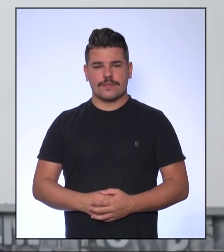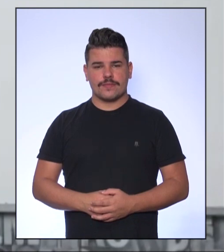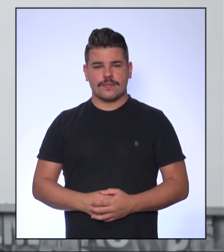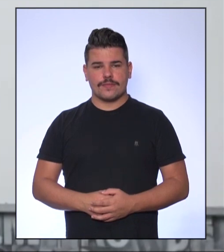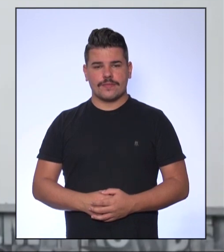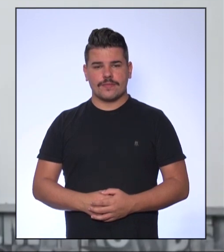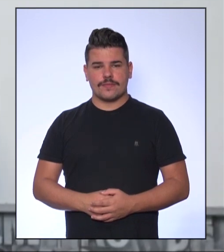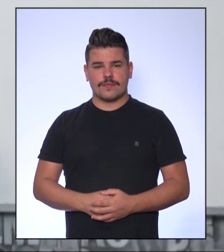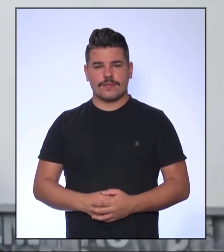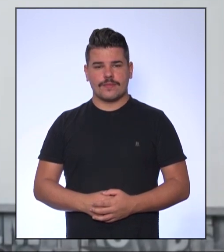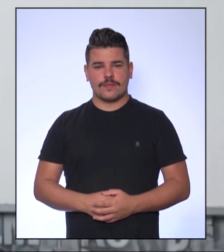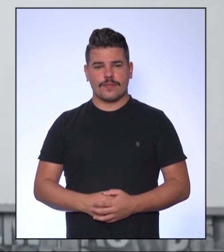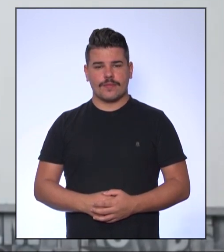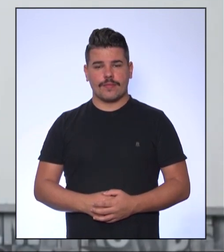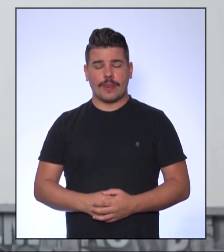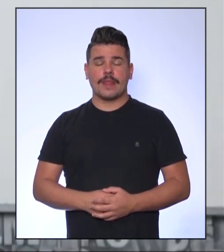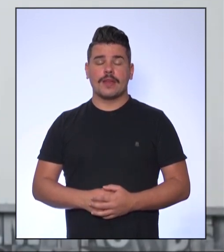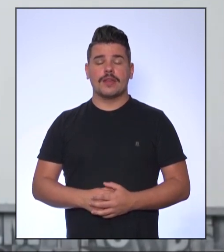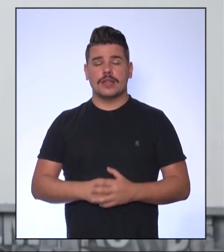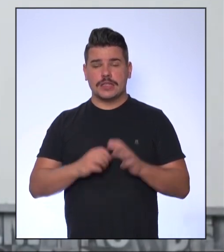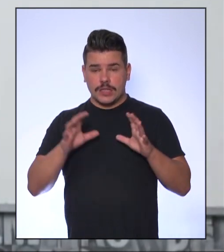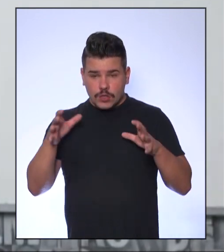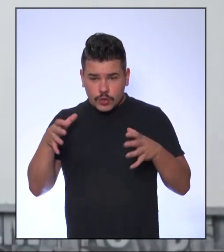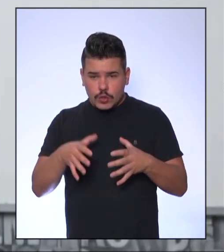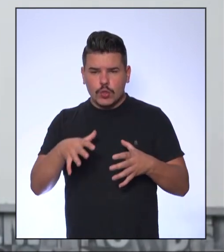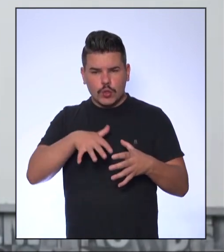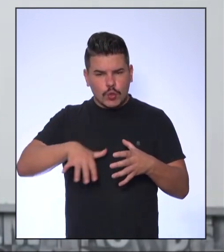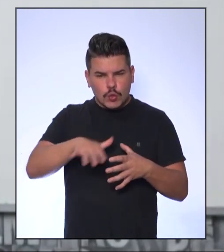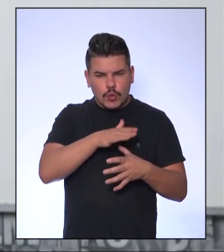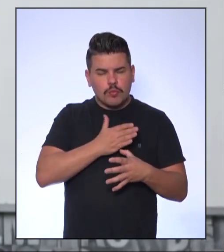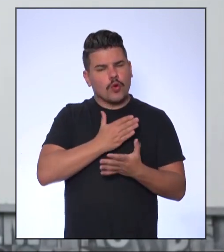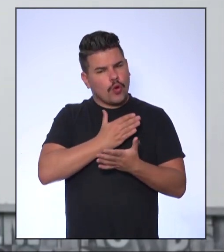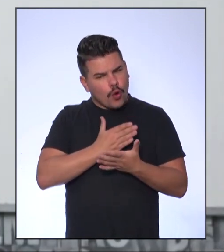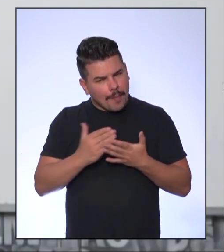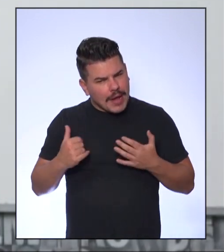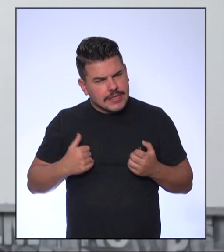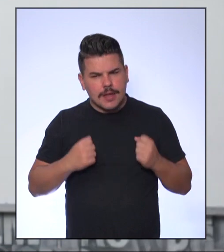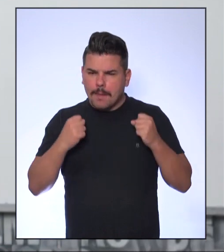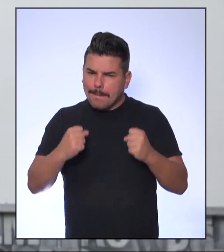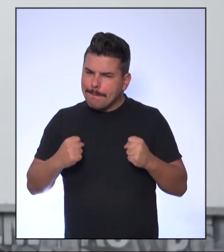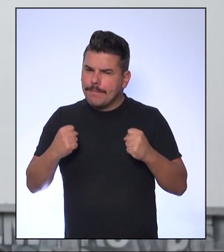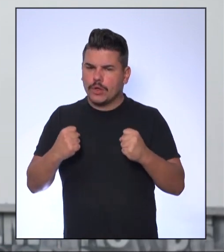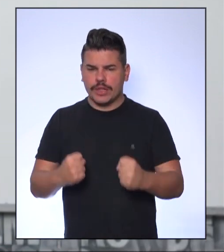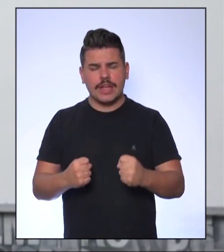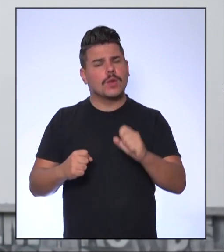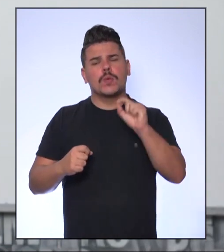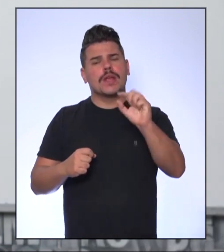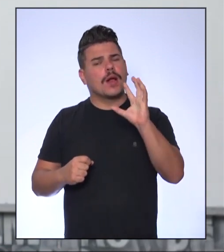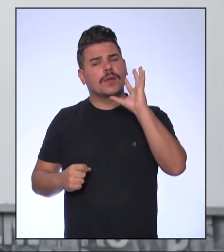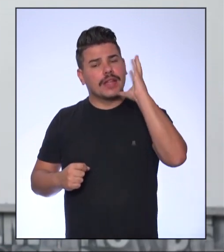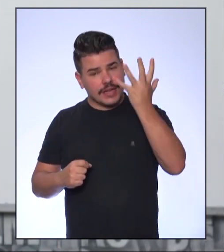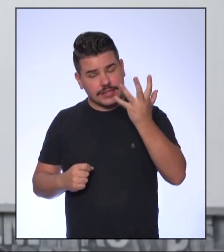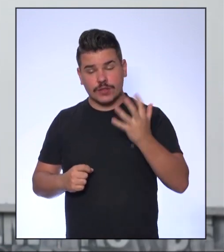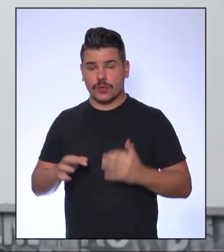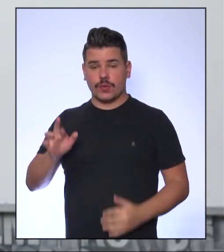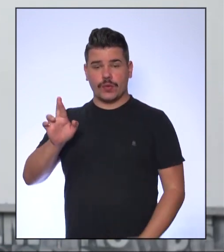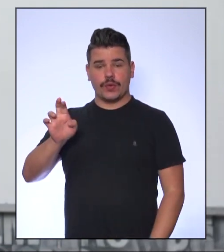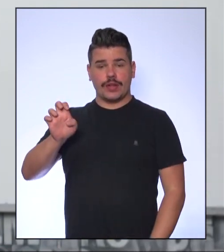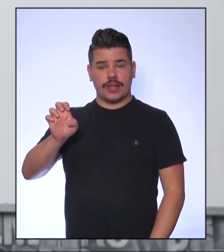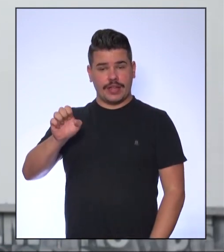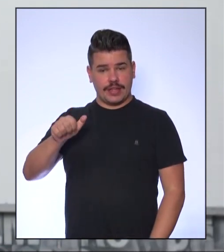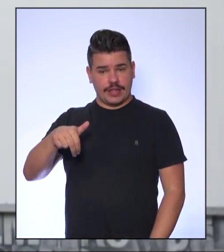Professor, o que é que isso significa? O renascimento cultural vai